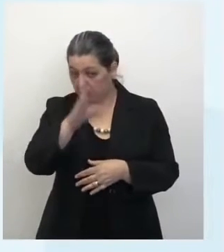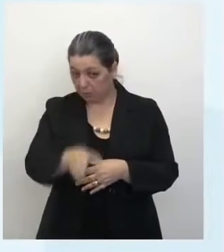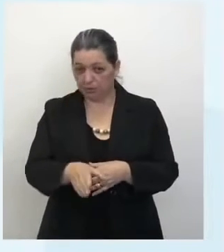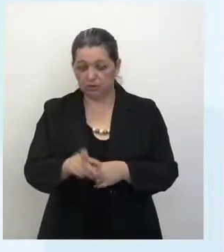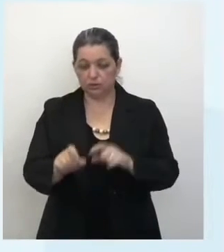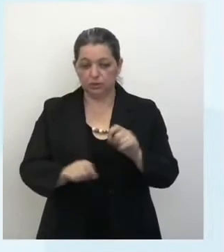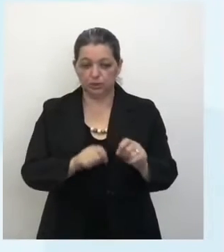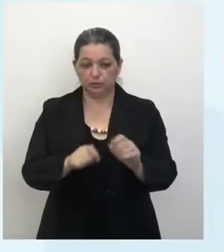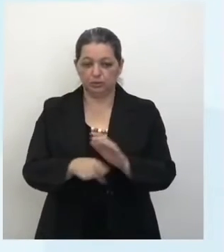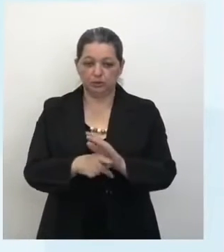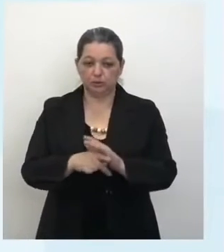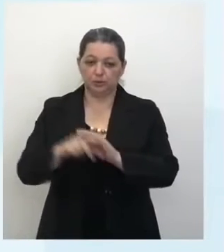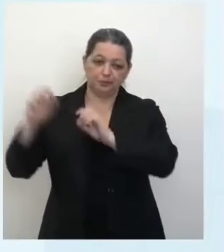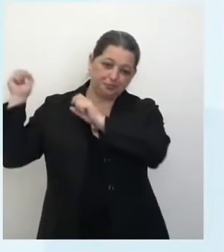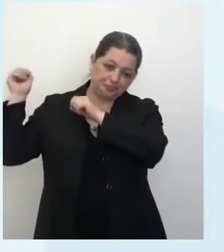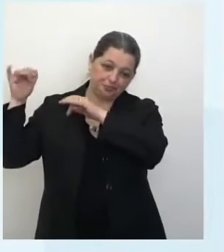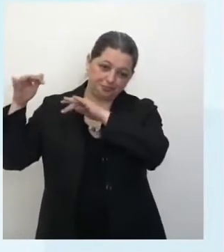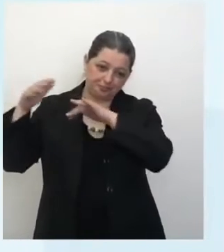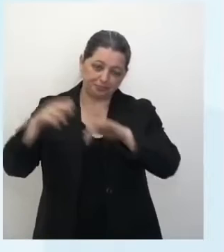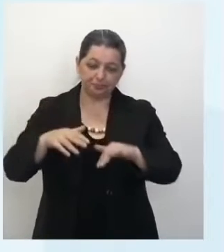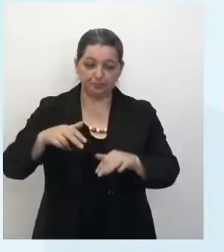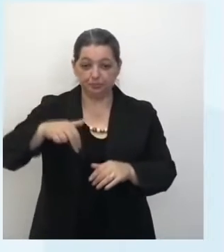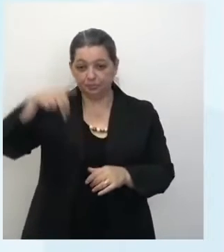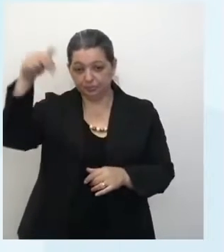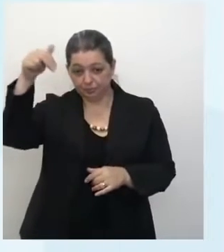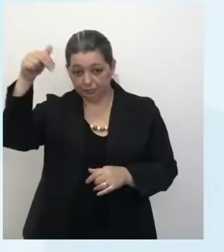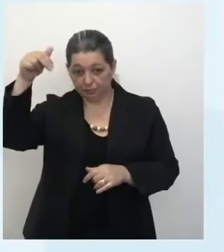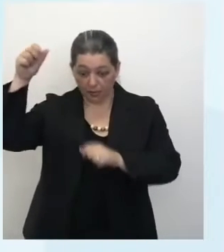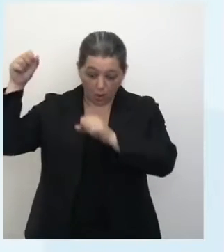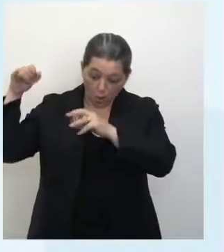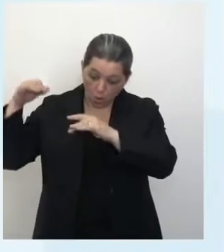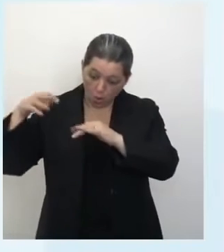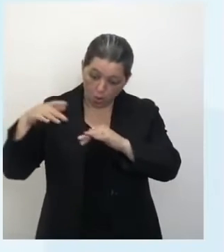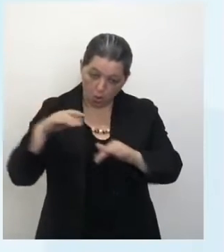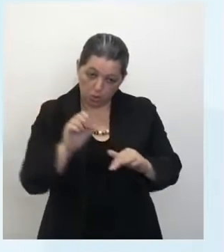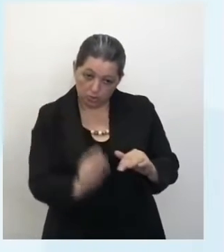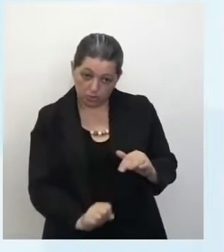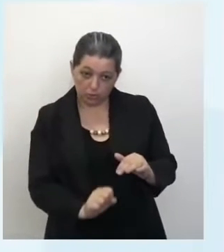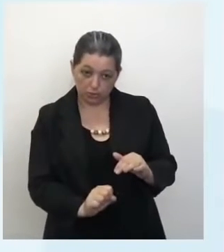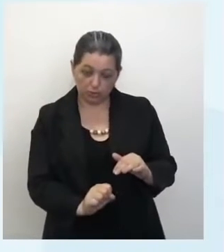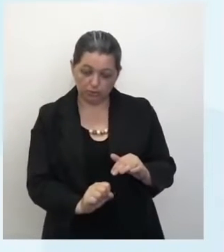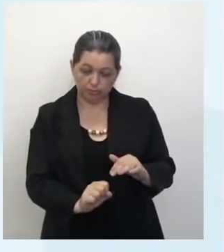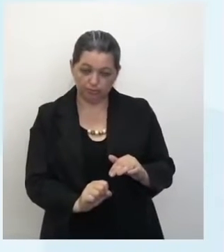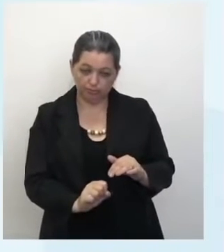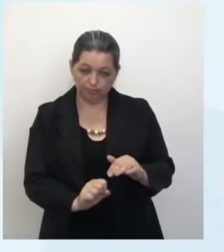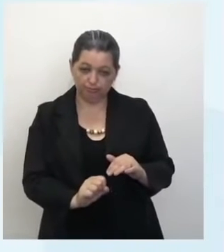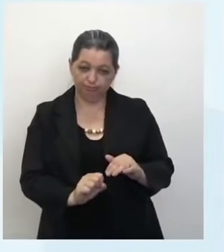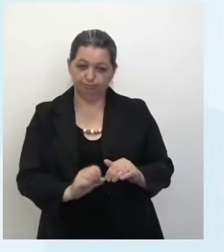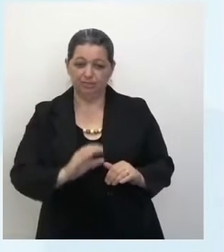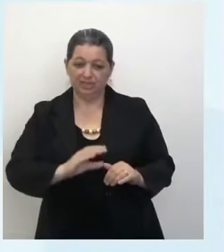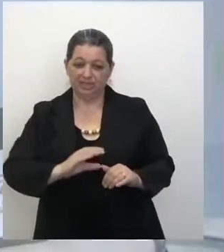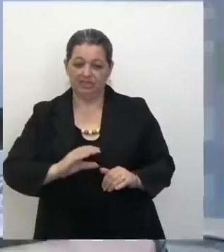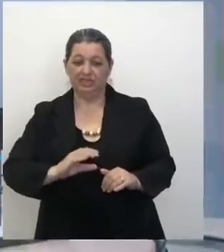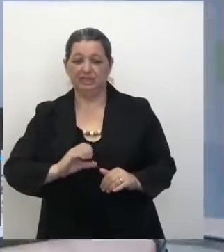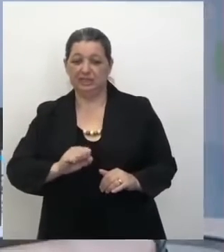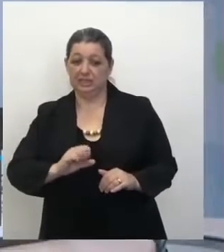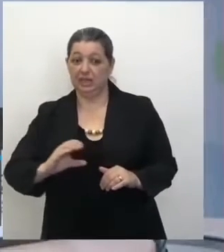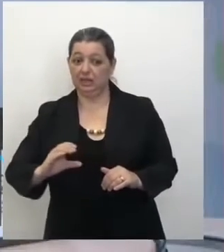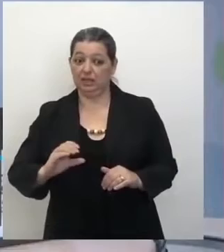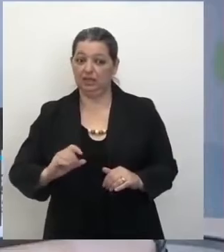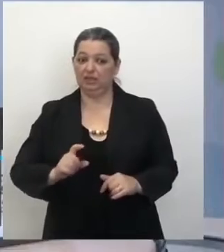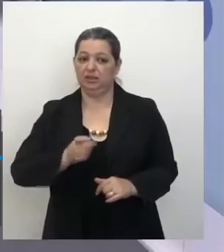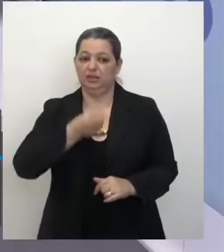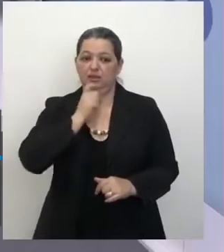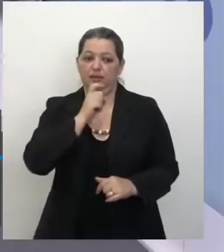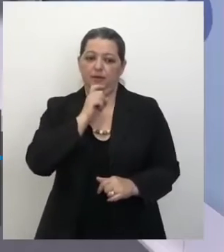essa imigração aqui do Nordeste para o sul do país, lá para Santa Catarina, haja frio,